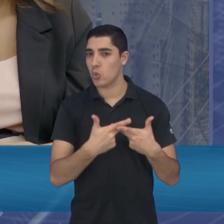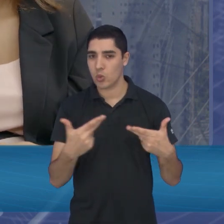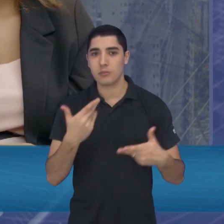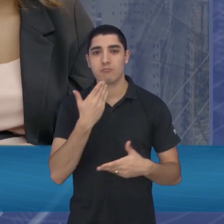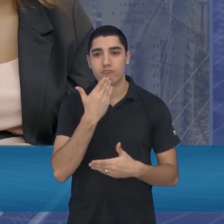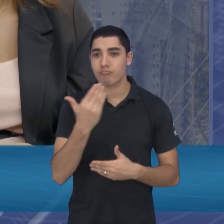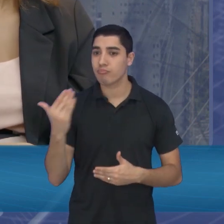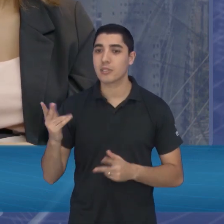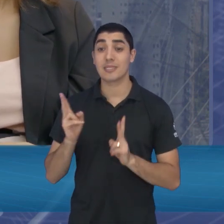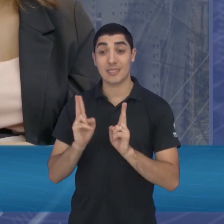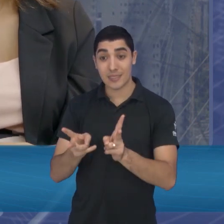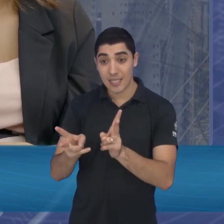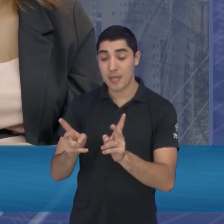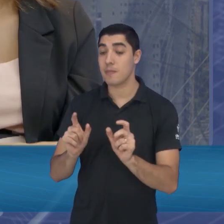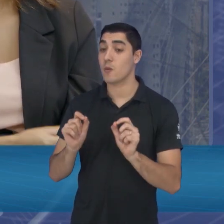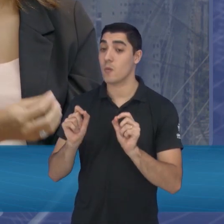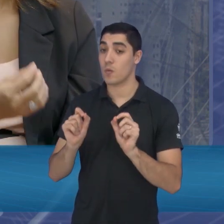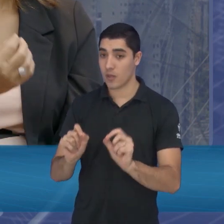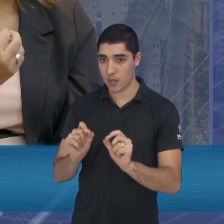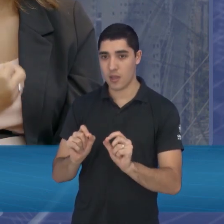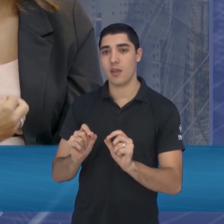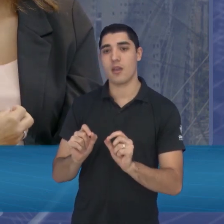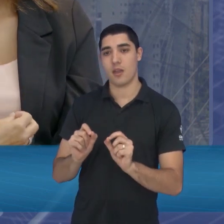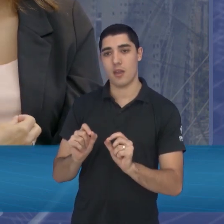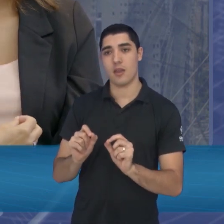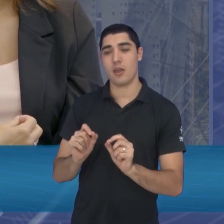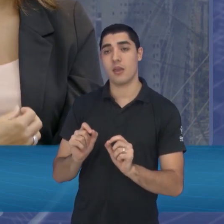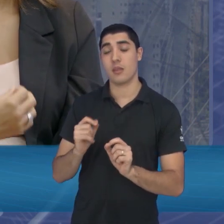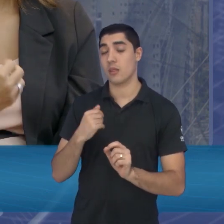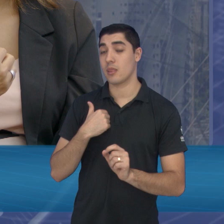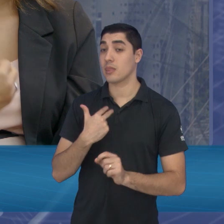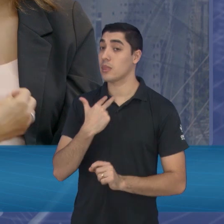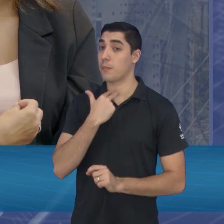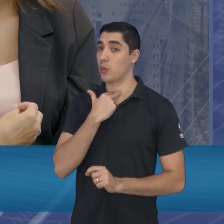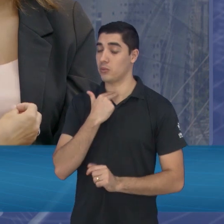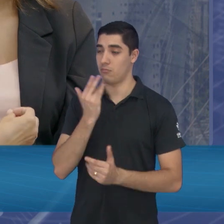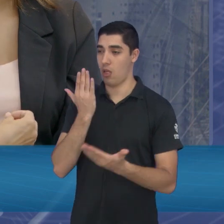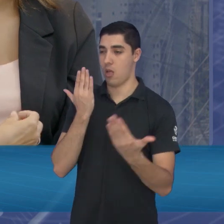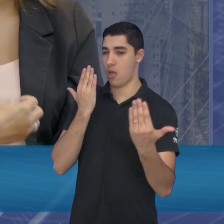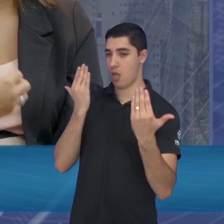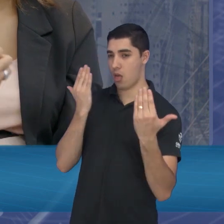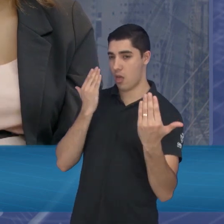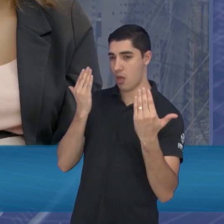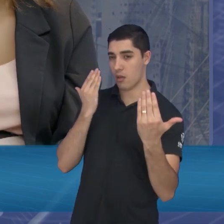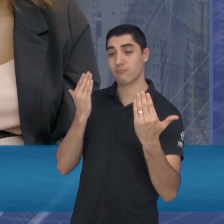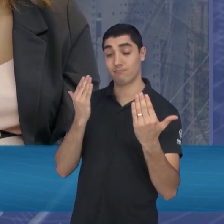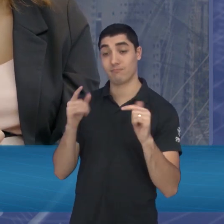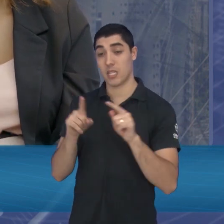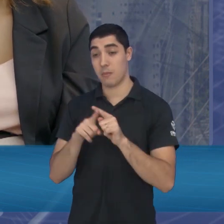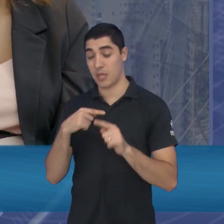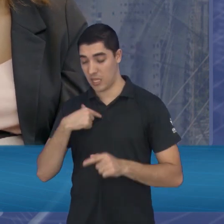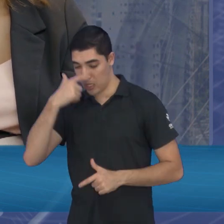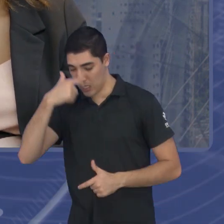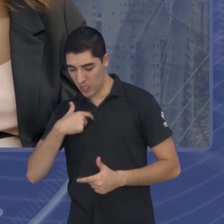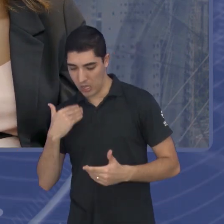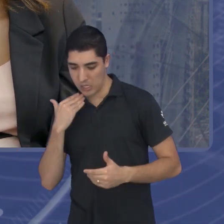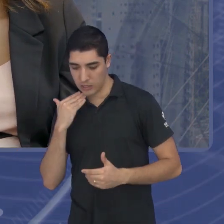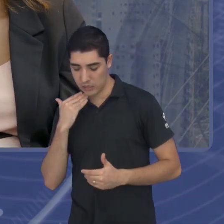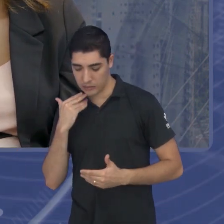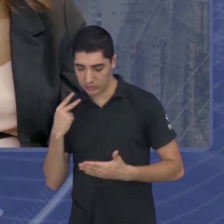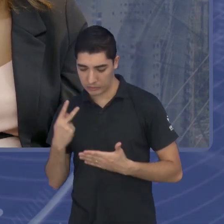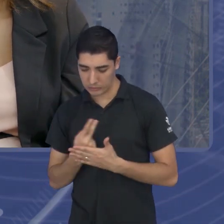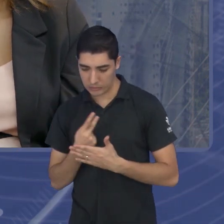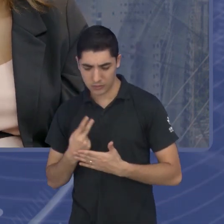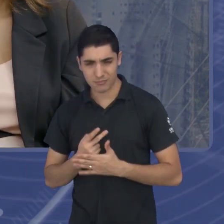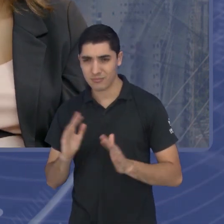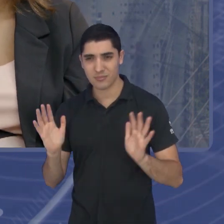sem dúvida, é parar de se comparar, olhar para as próprias faltas, para os próprios limites, para as próprias